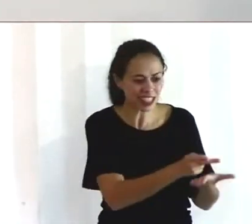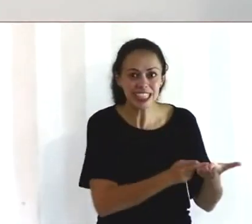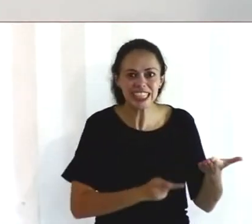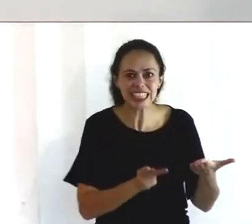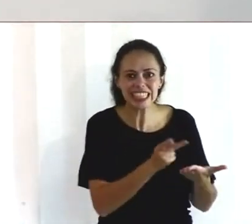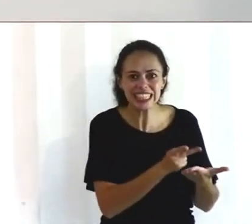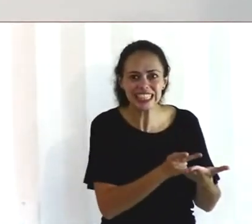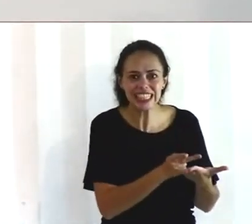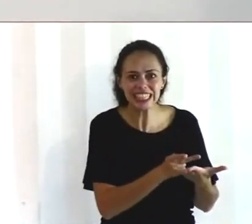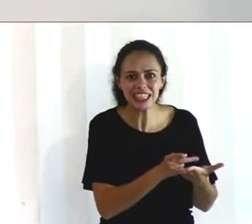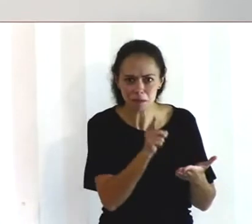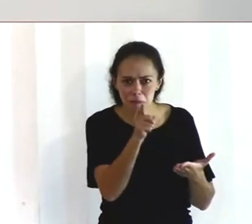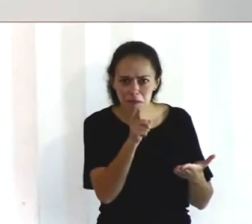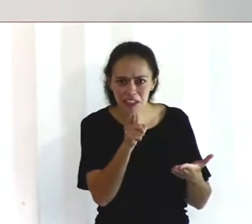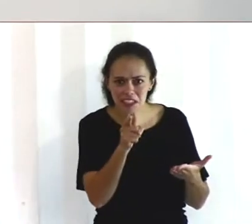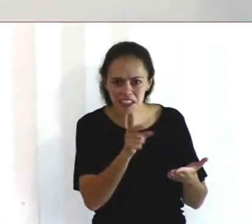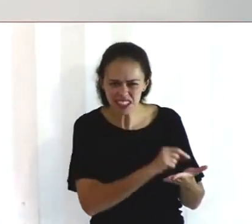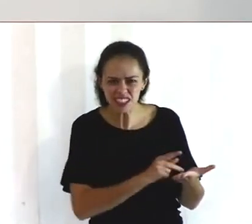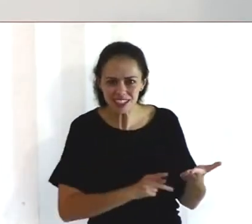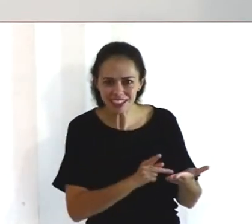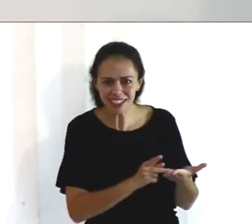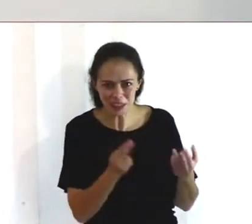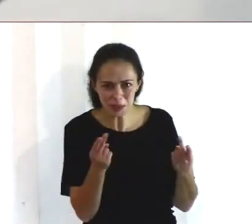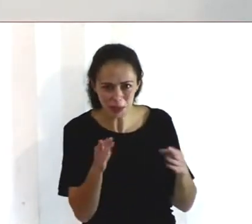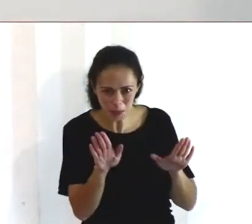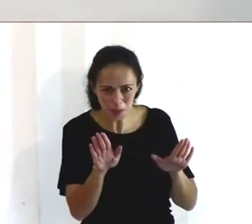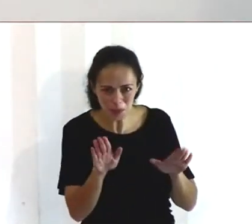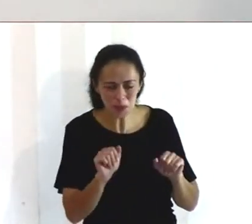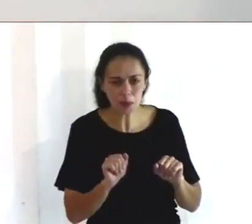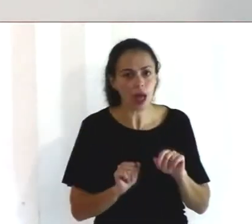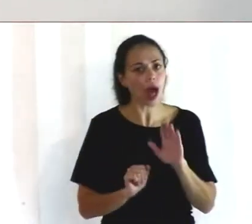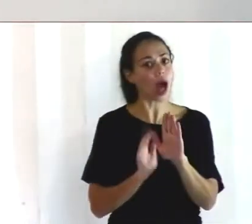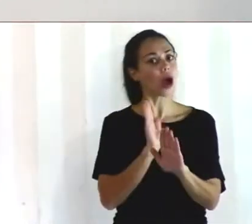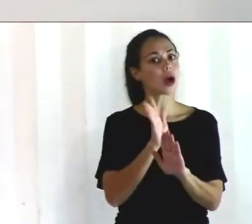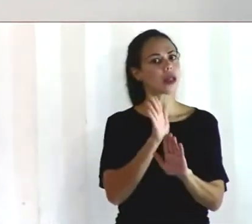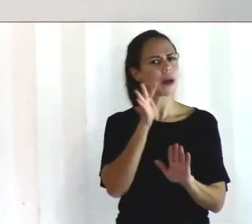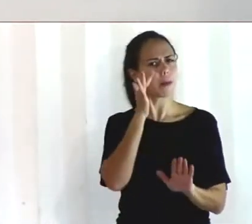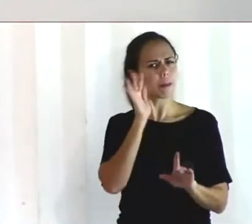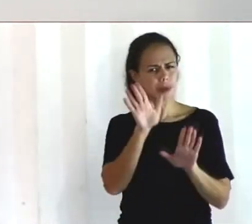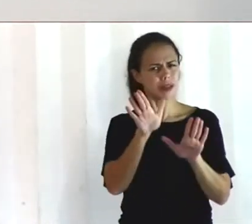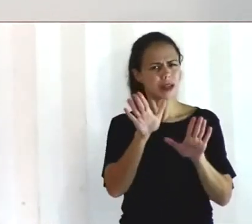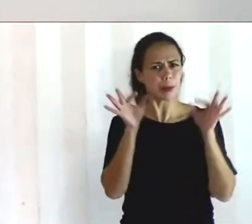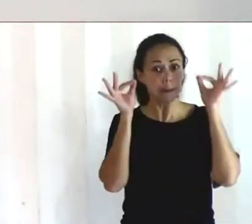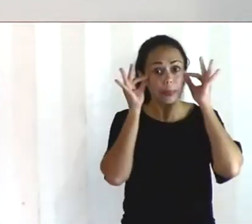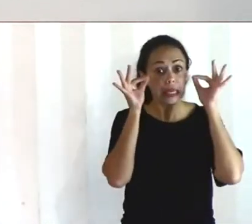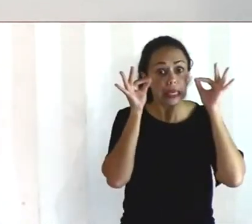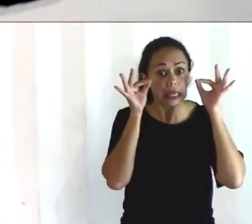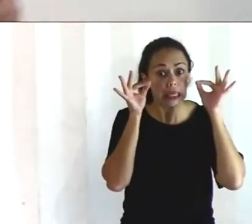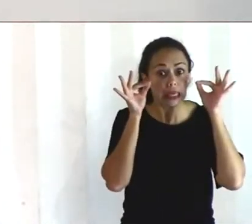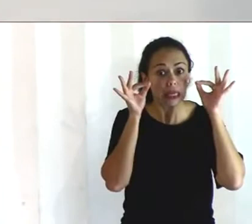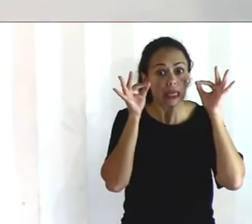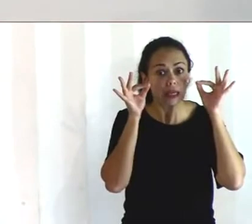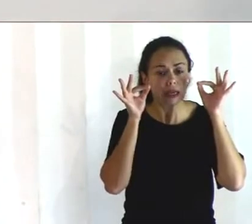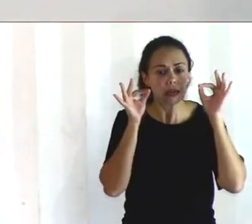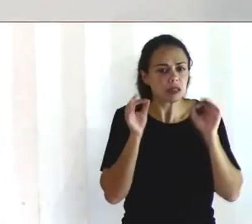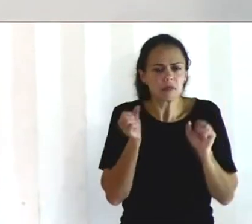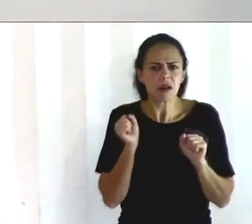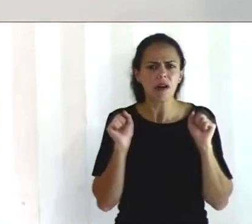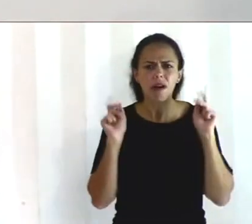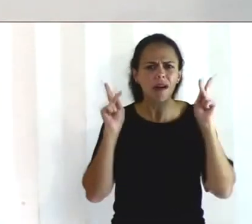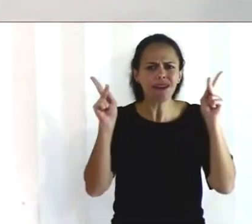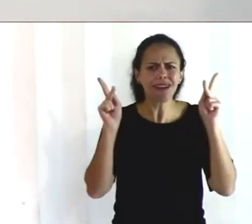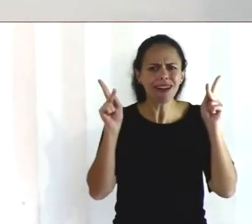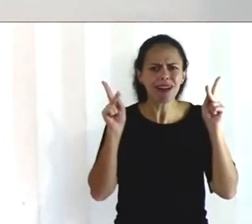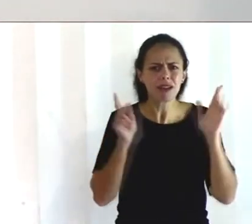você. De nada importa se Jesus tem poder sobre o espírito imundo do homem lá da sinagoga, nada importa